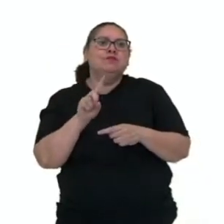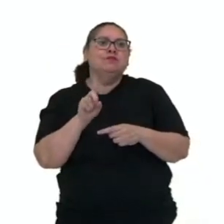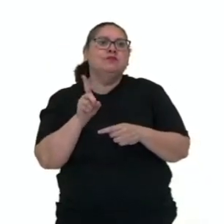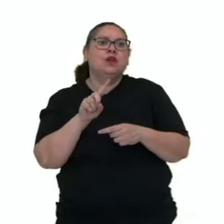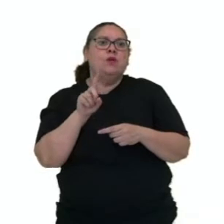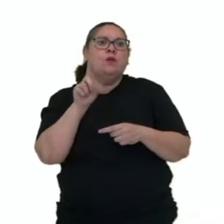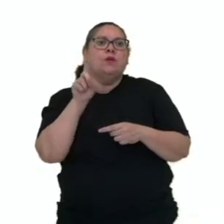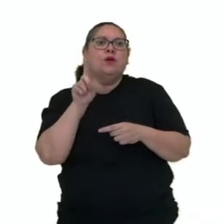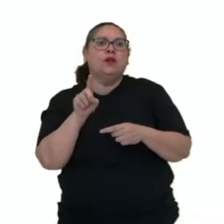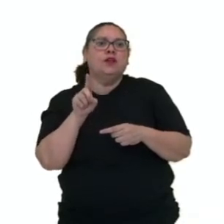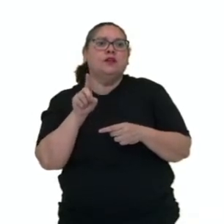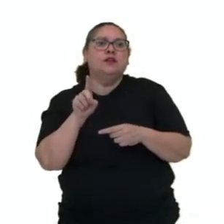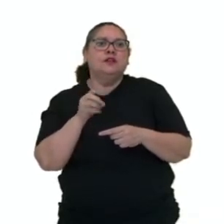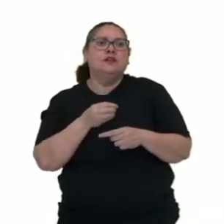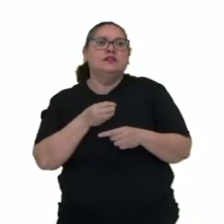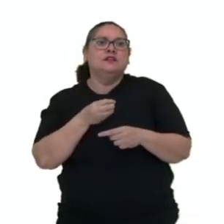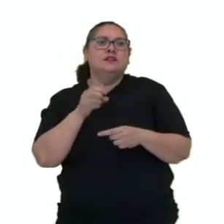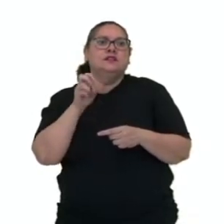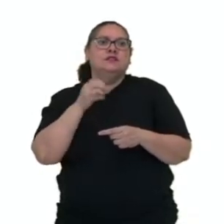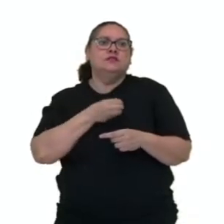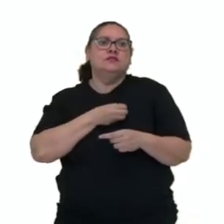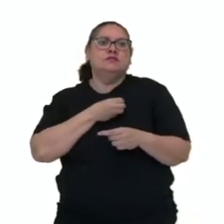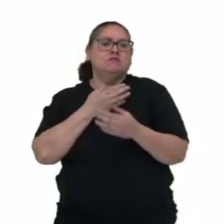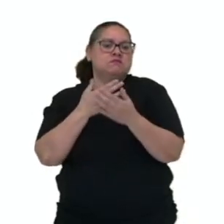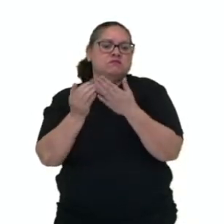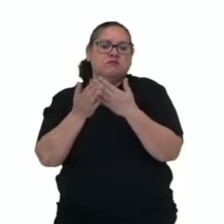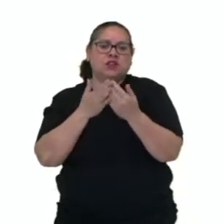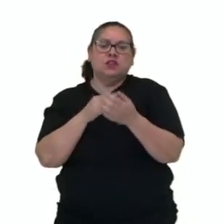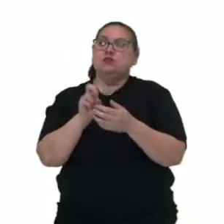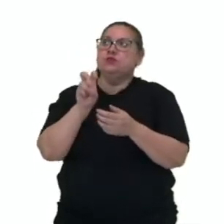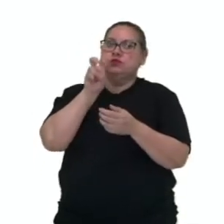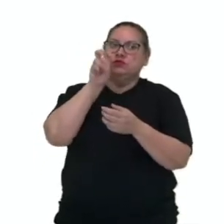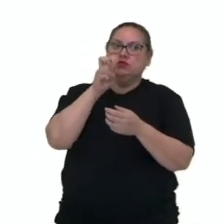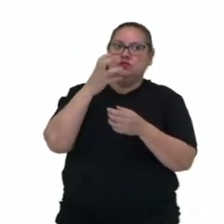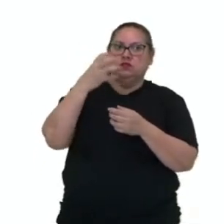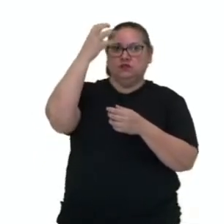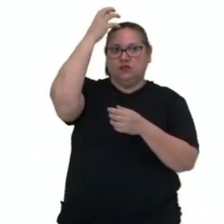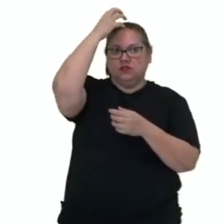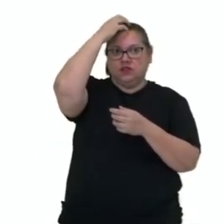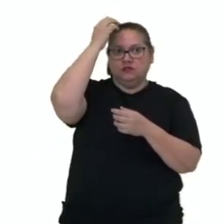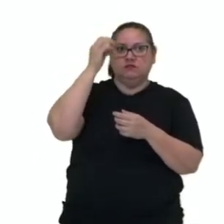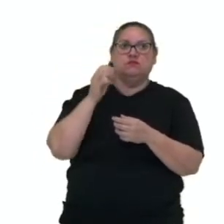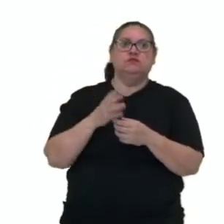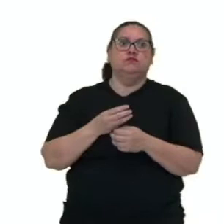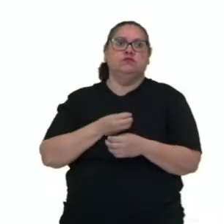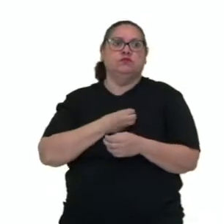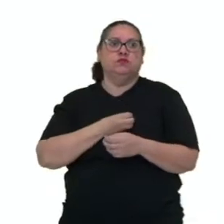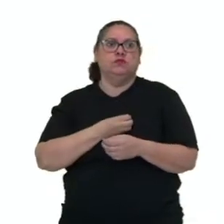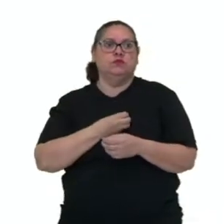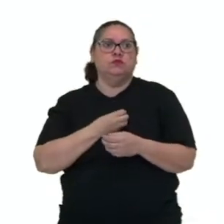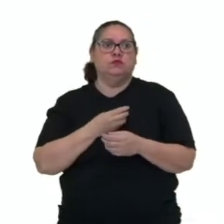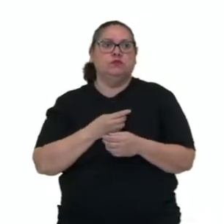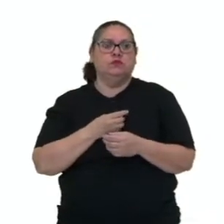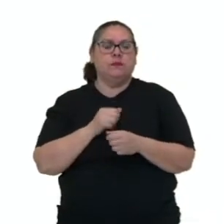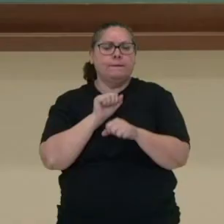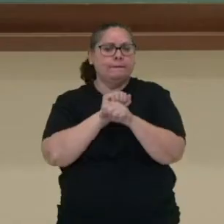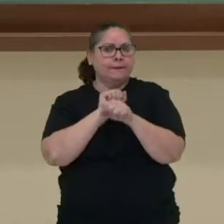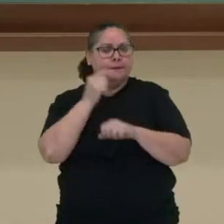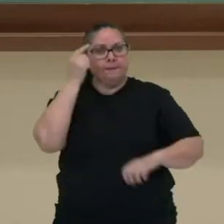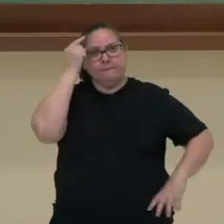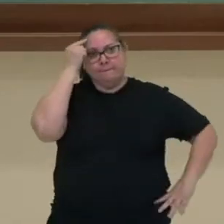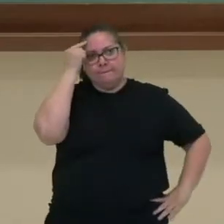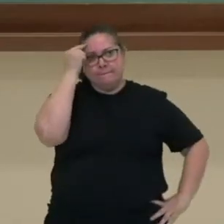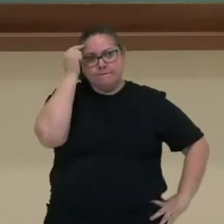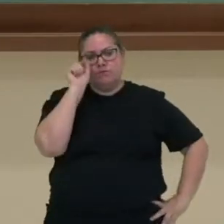são considerados em nenhum dos 5 reinos dos seres vivos? Para um pouquinho para